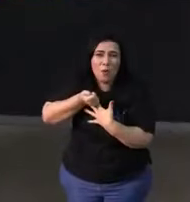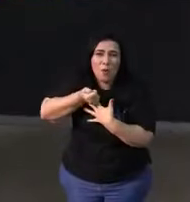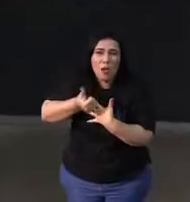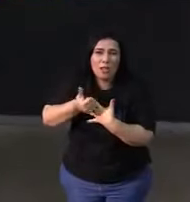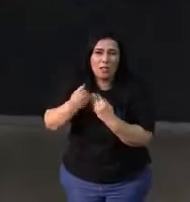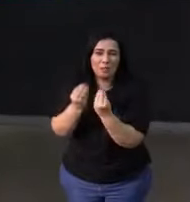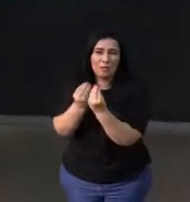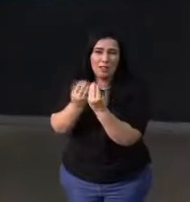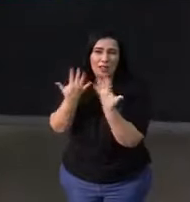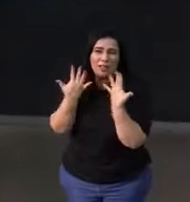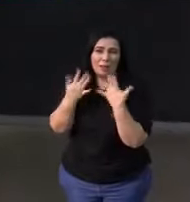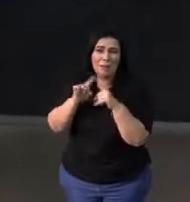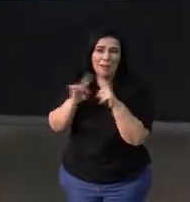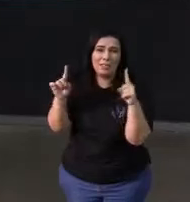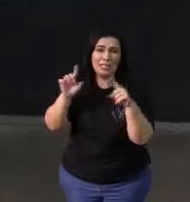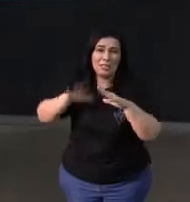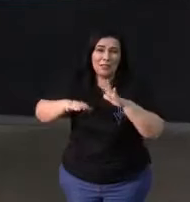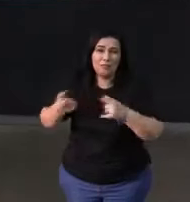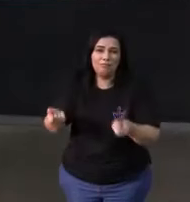mas deixou ele passar.